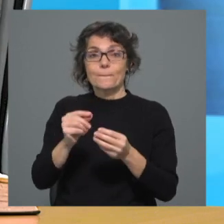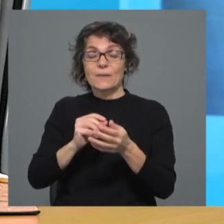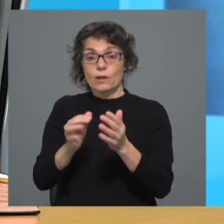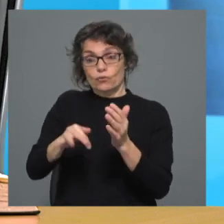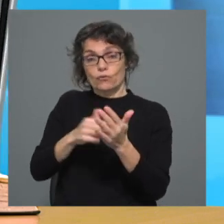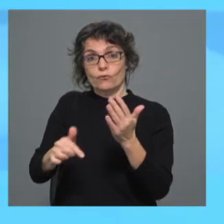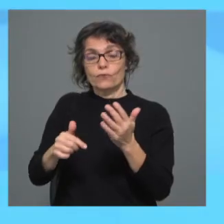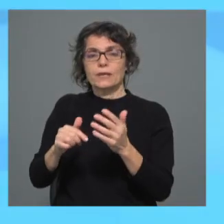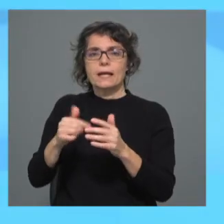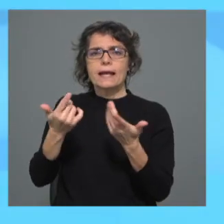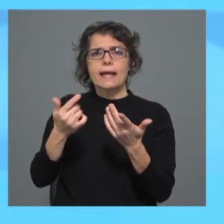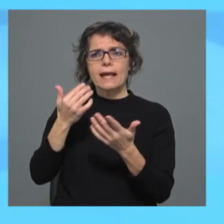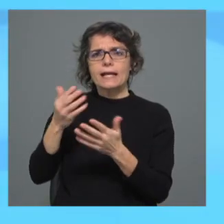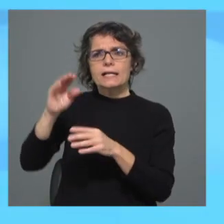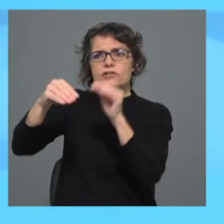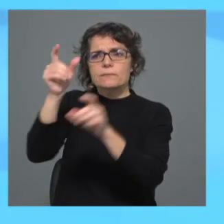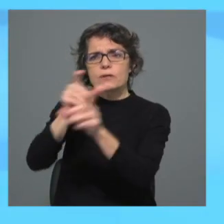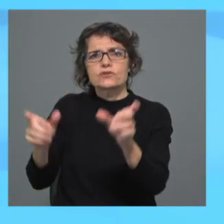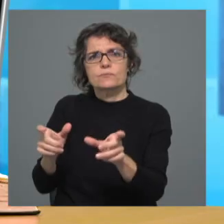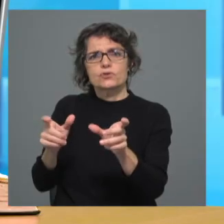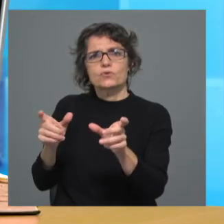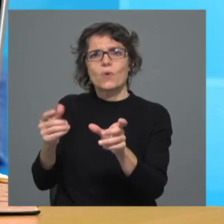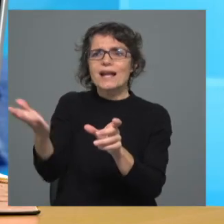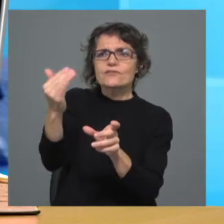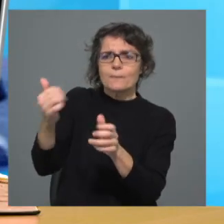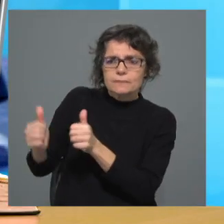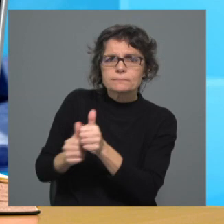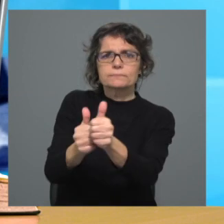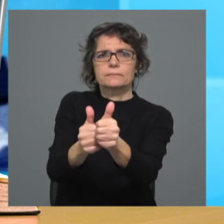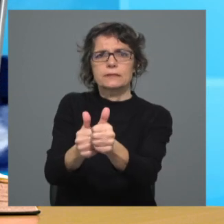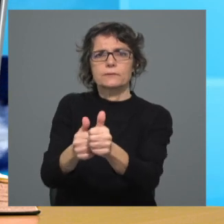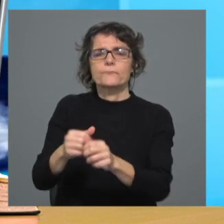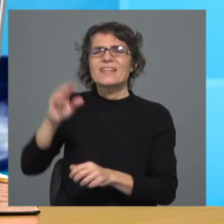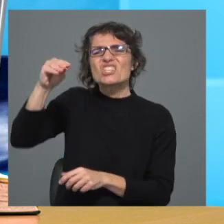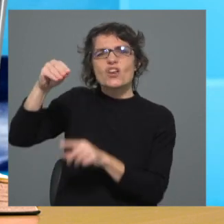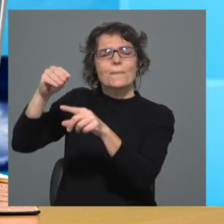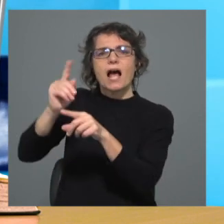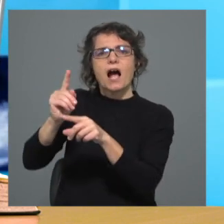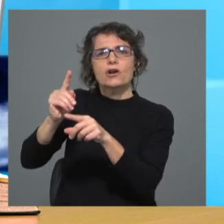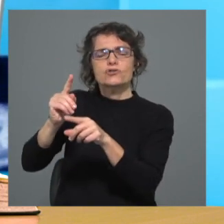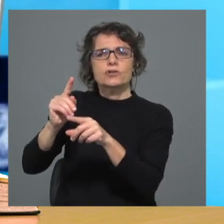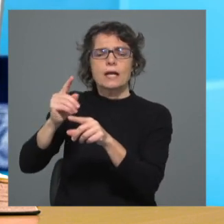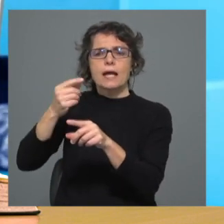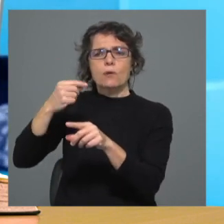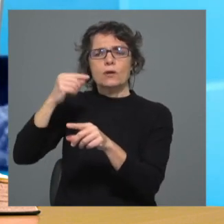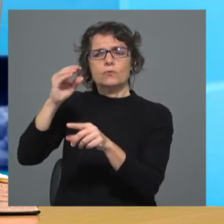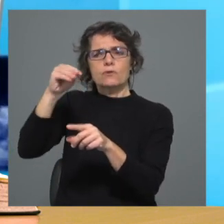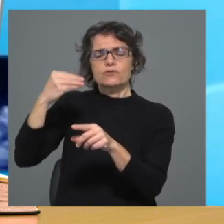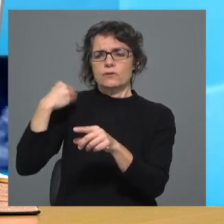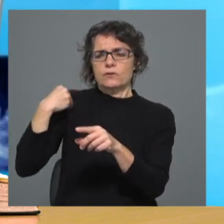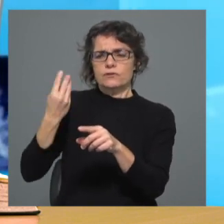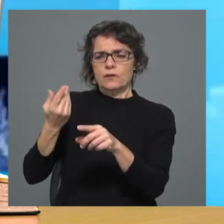seguimento. São duas coisas marcantes. O que é o chamamento? É o deixar-se interrogar, é o deixar-se